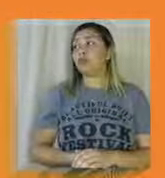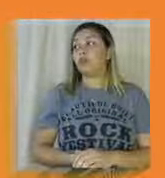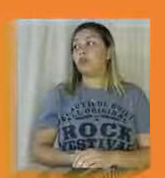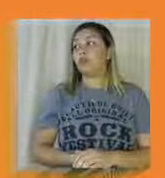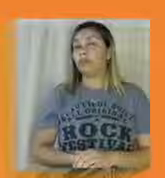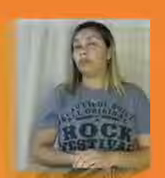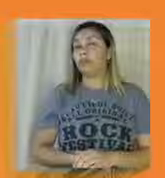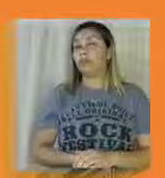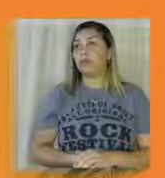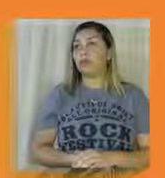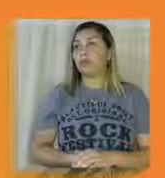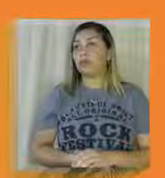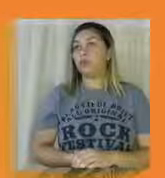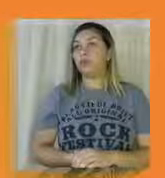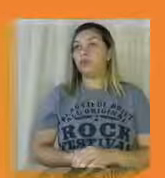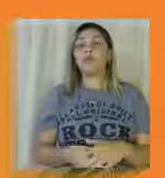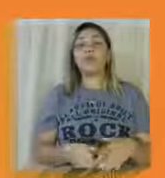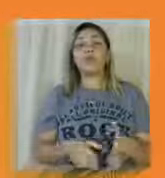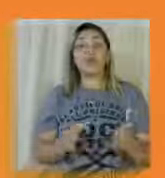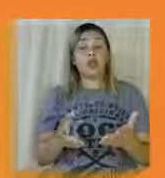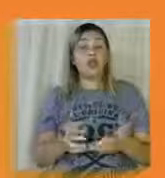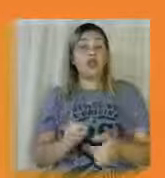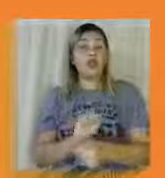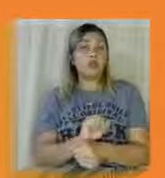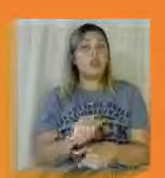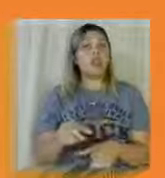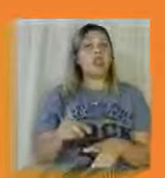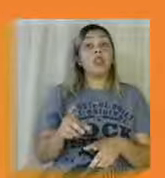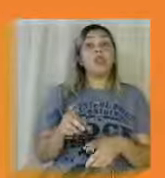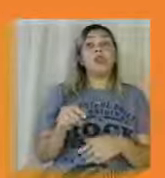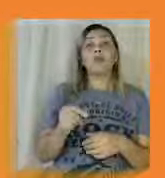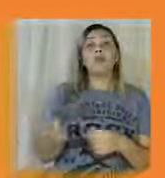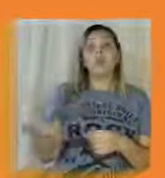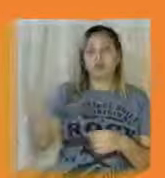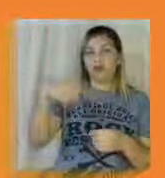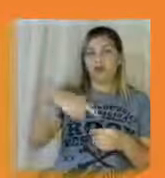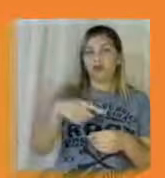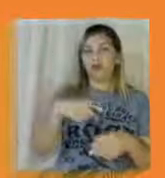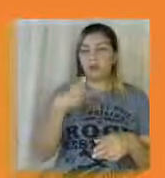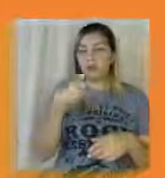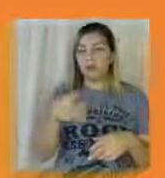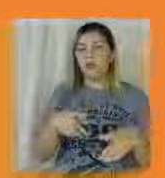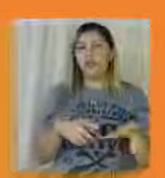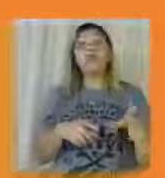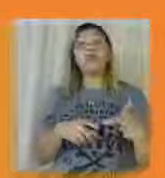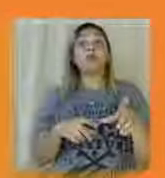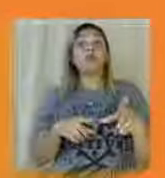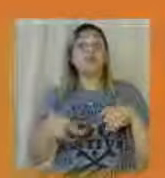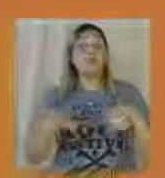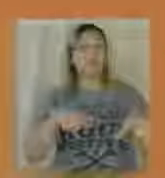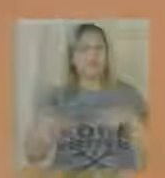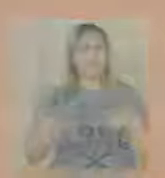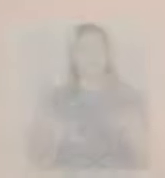A gente vai rapidinho aqui para um break comercial. Daqui a pouco a gente volta aqui sobre o mercado de trabalho aqui com as meninas.